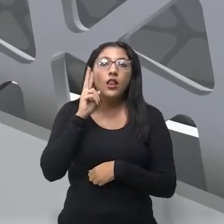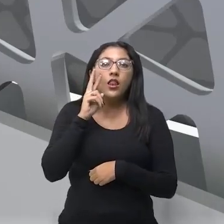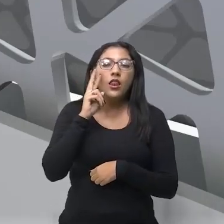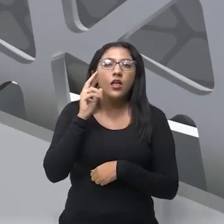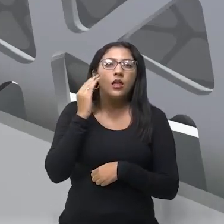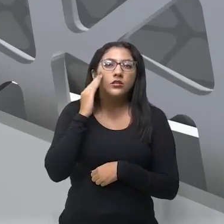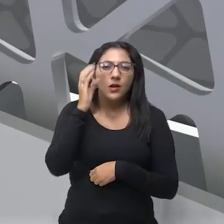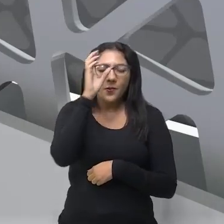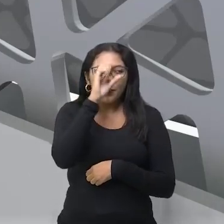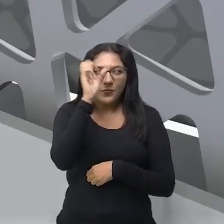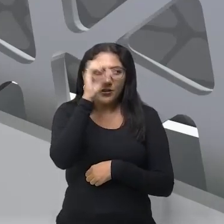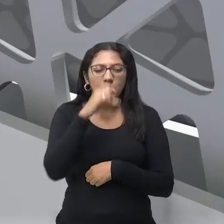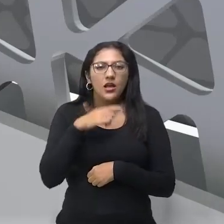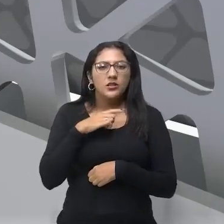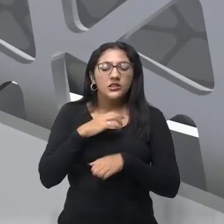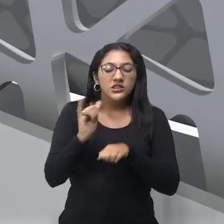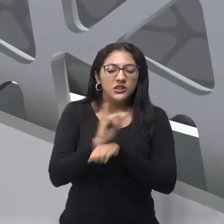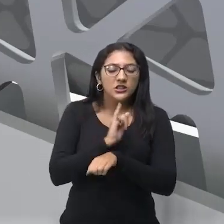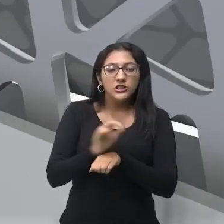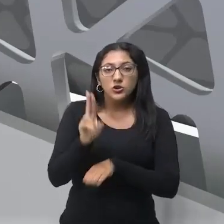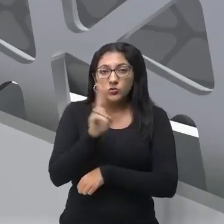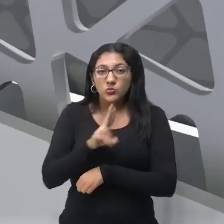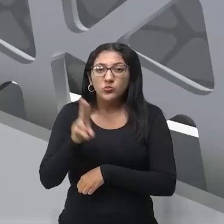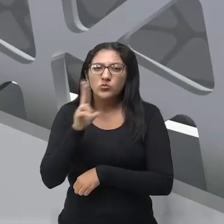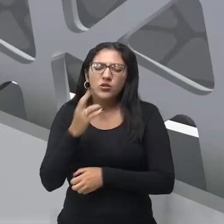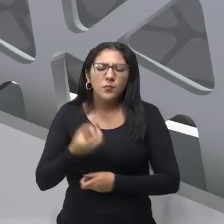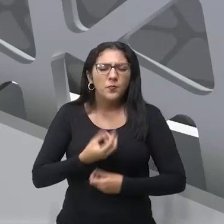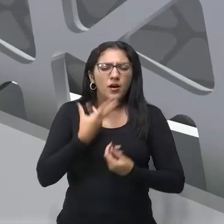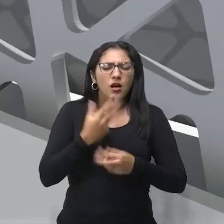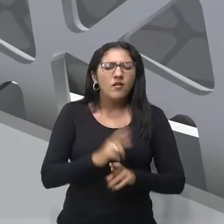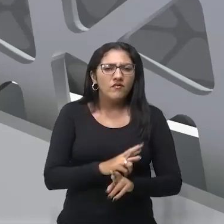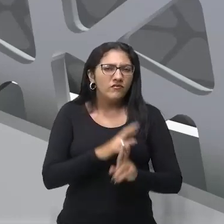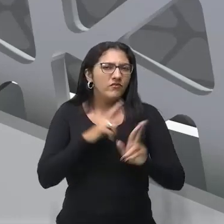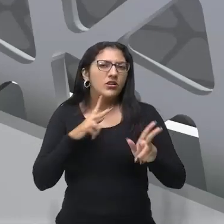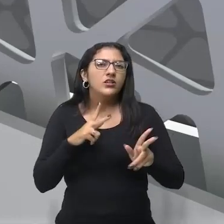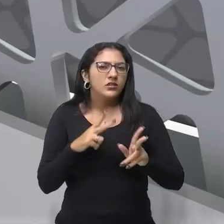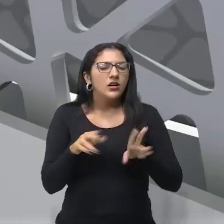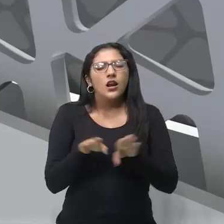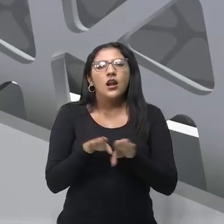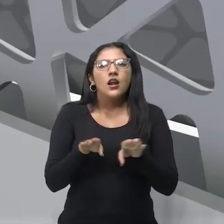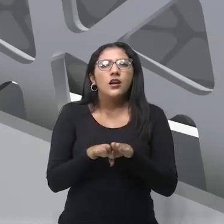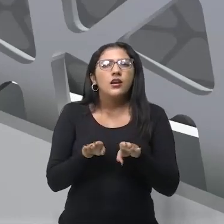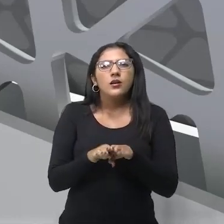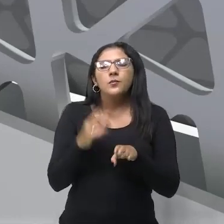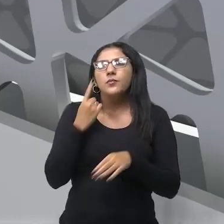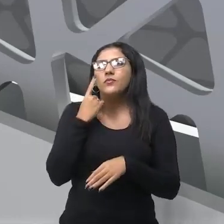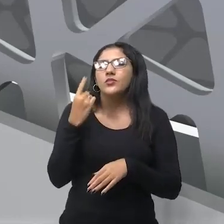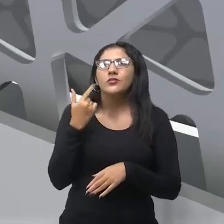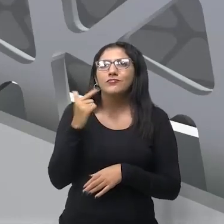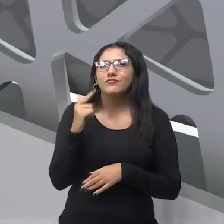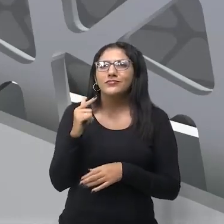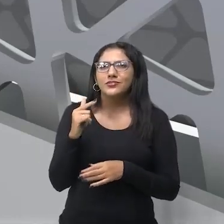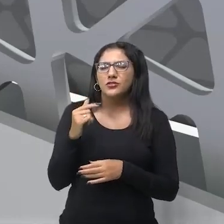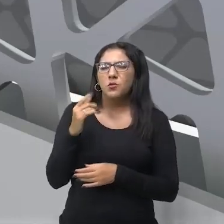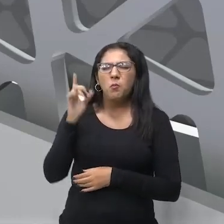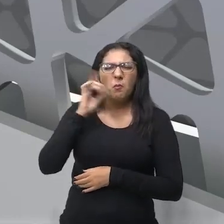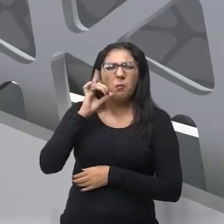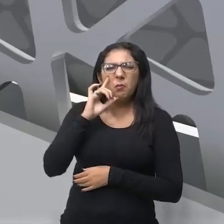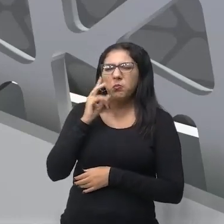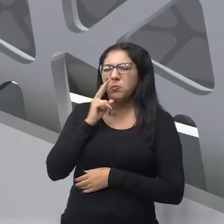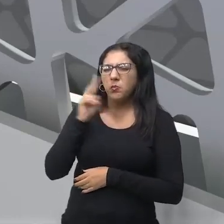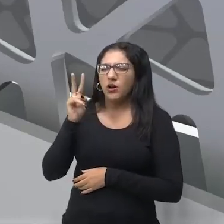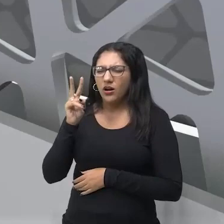que vocês notem é que são formas de buscar expressões diferentes, expressões que não são ali